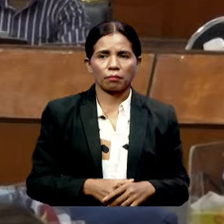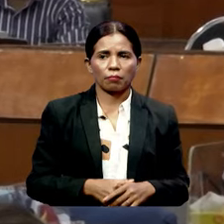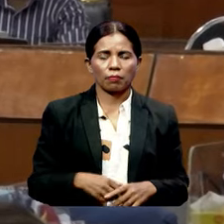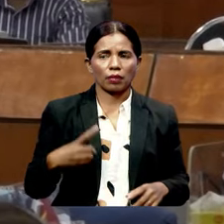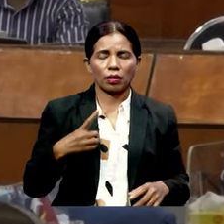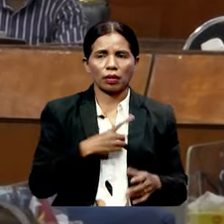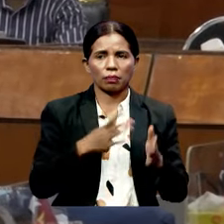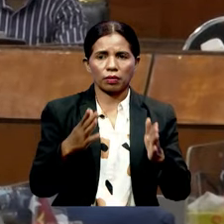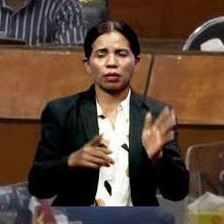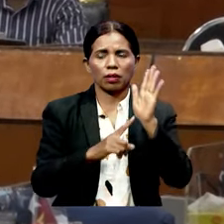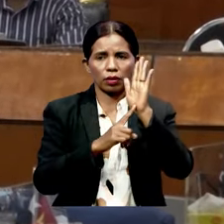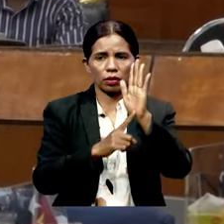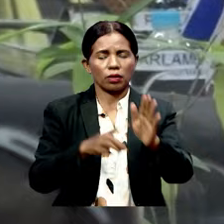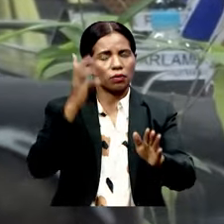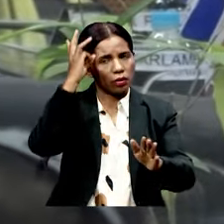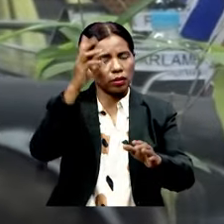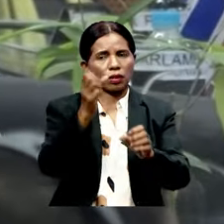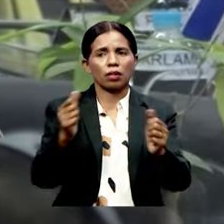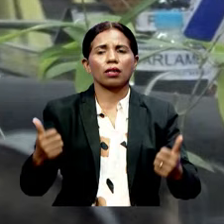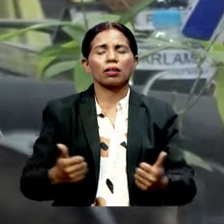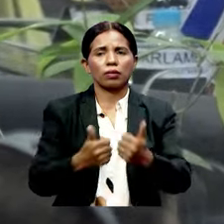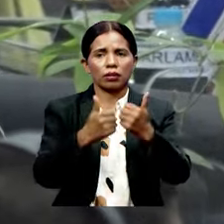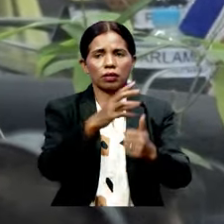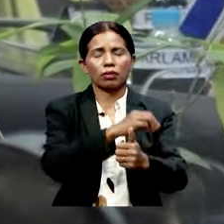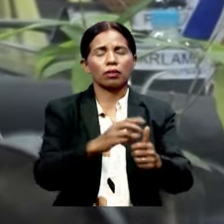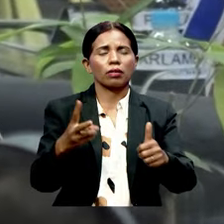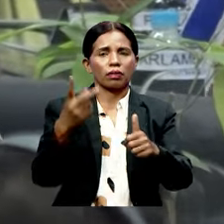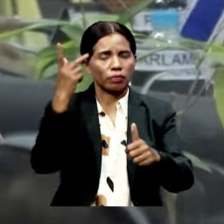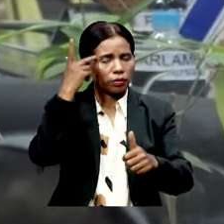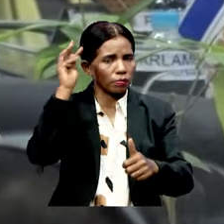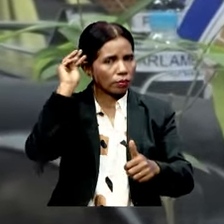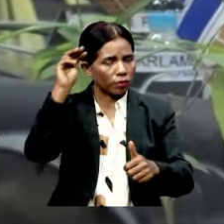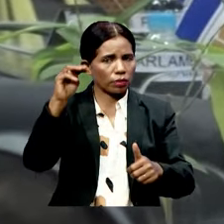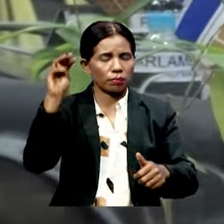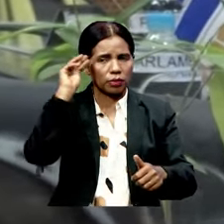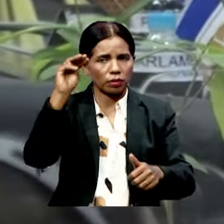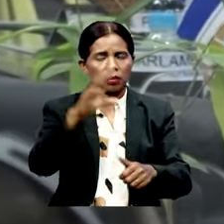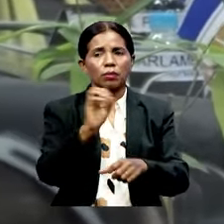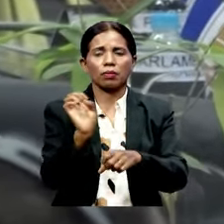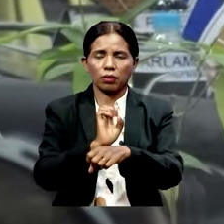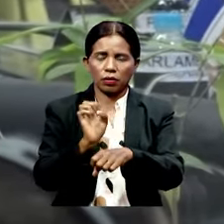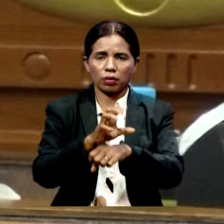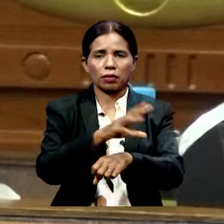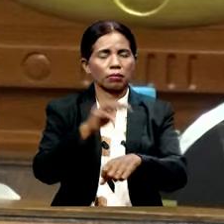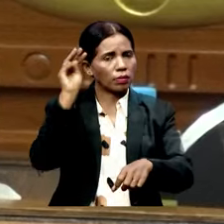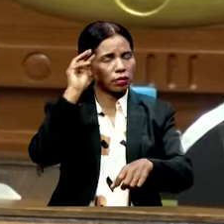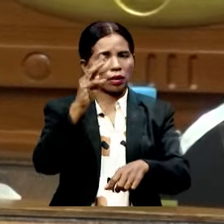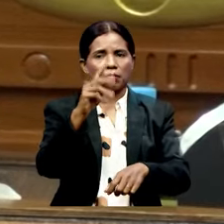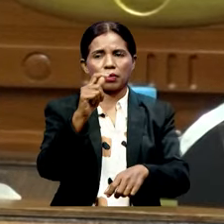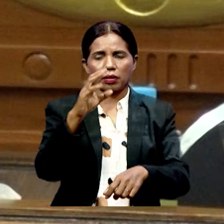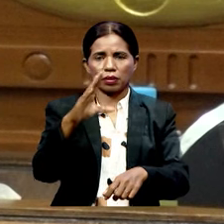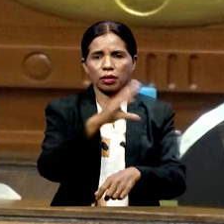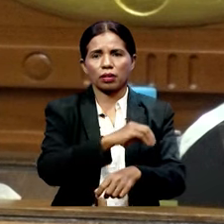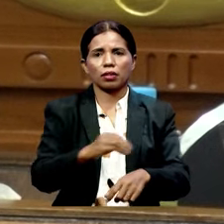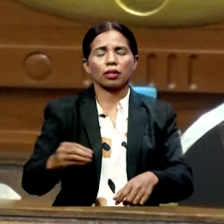Deputado Sirah atau preocupação né, bangira halo audiência pública ho vice primeiro ministro no ministro coordenador assunto econômico no ministro turismo no ambiente e